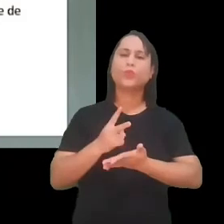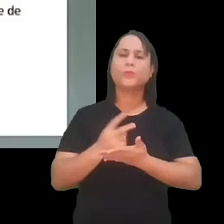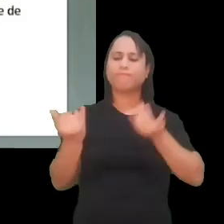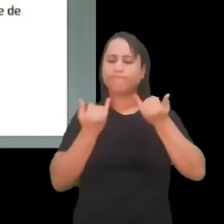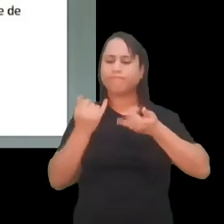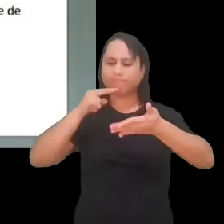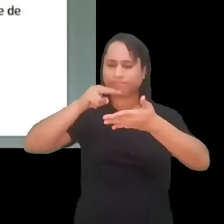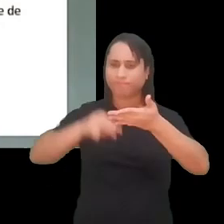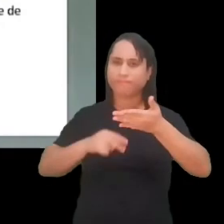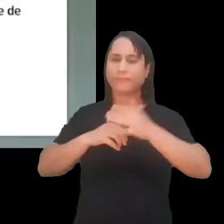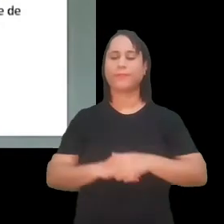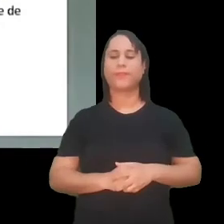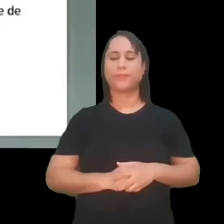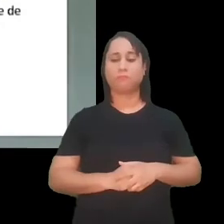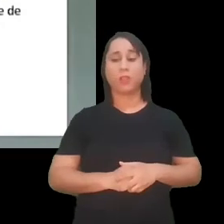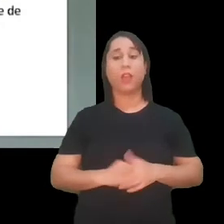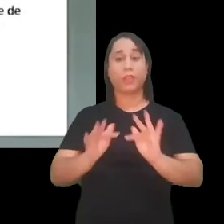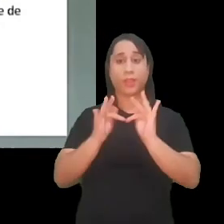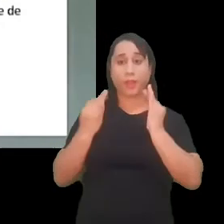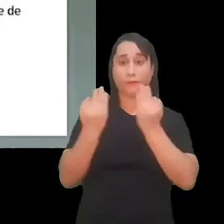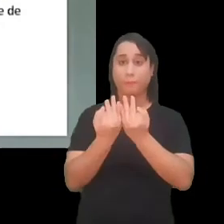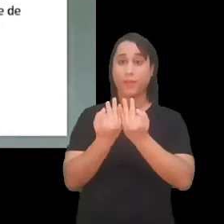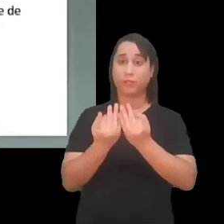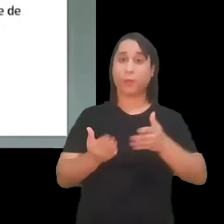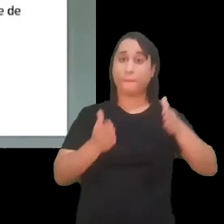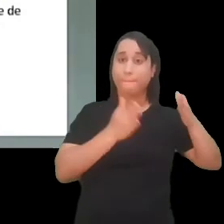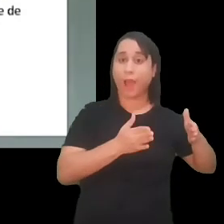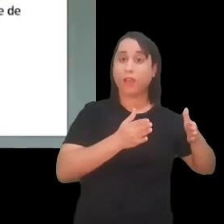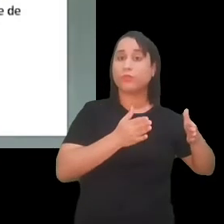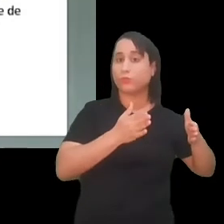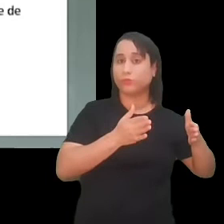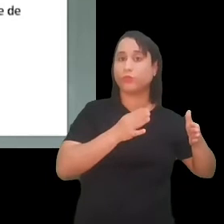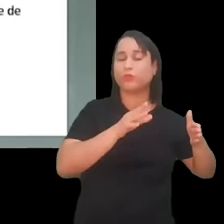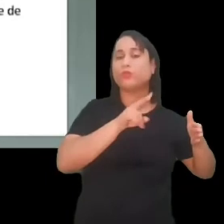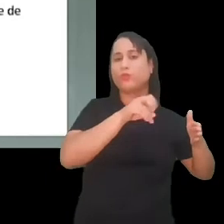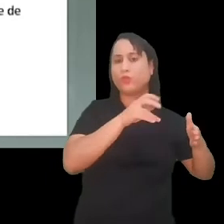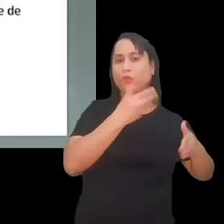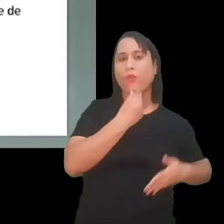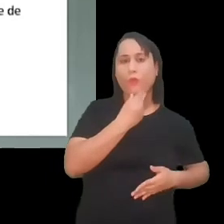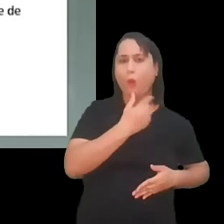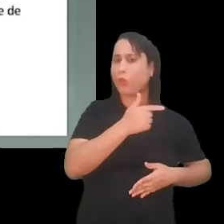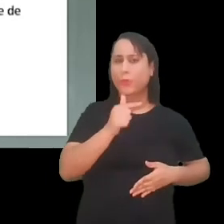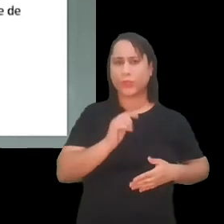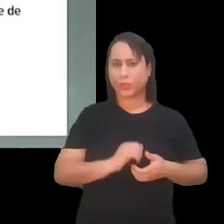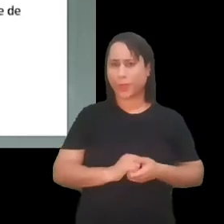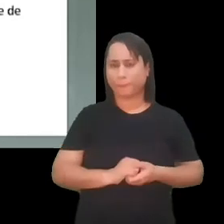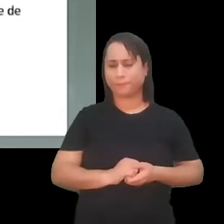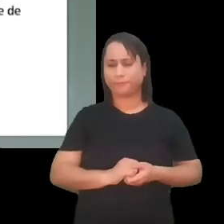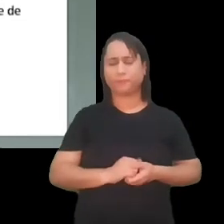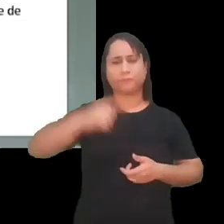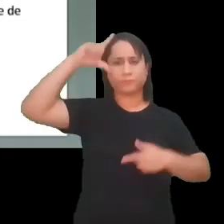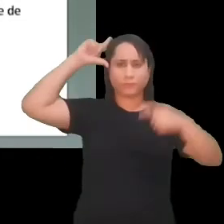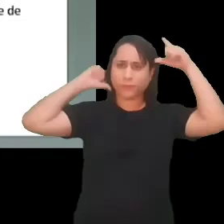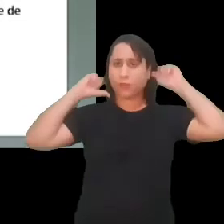Na família do avô materno não havia histórico de calvície. Seu amigo explicou que a calvície é uma característica